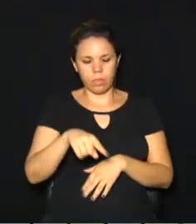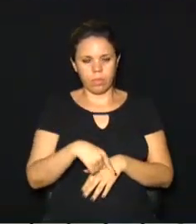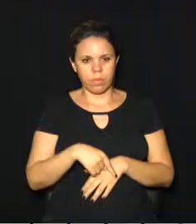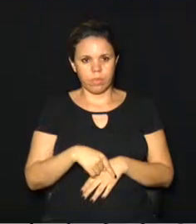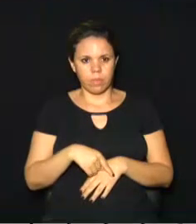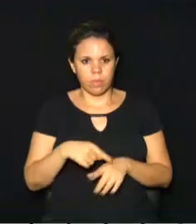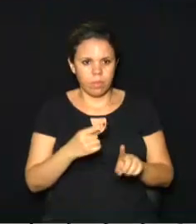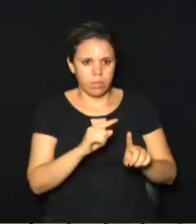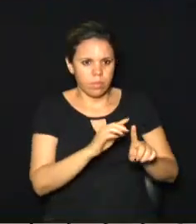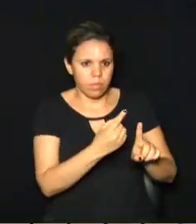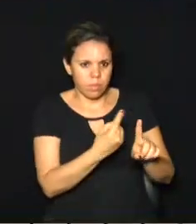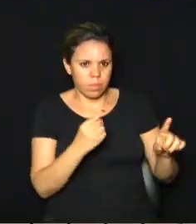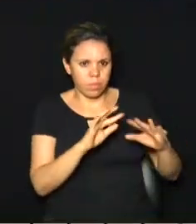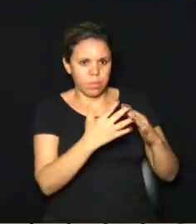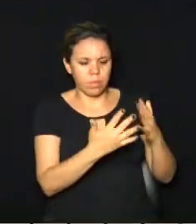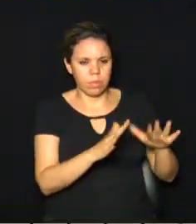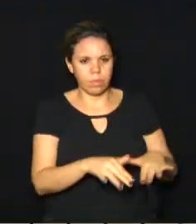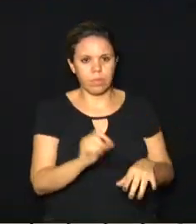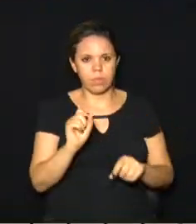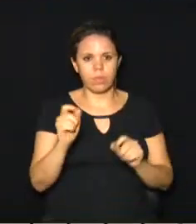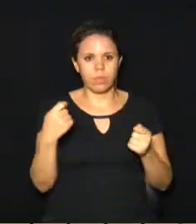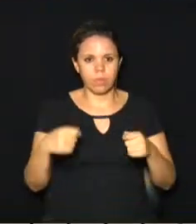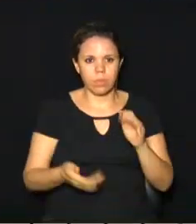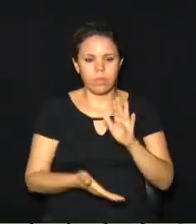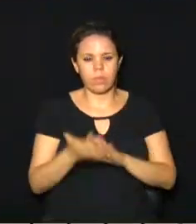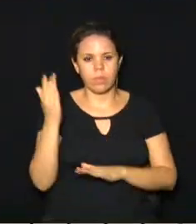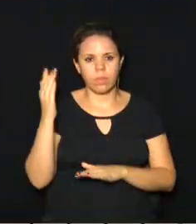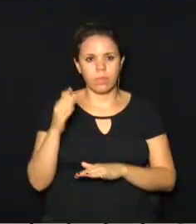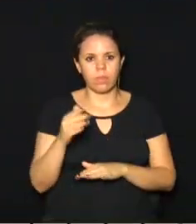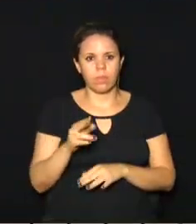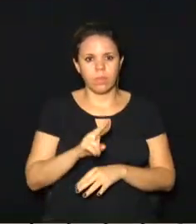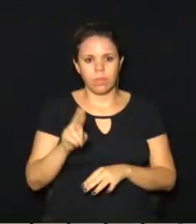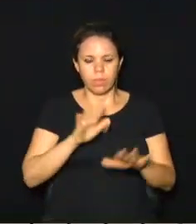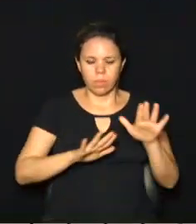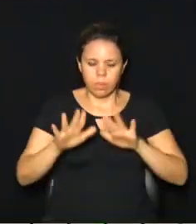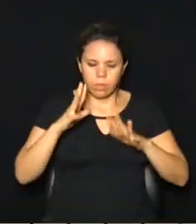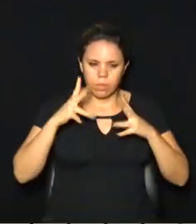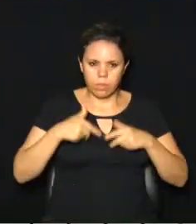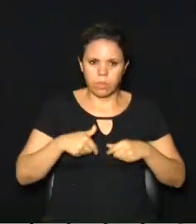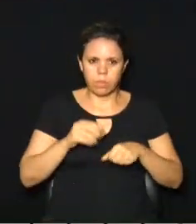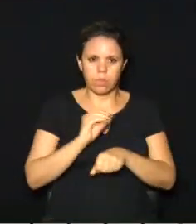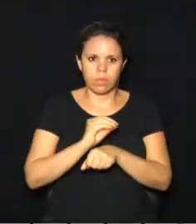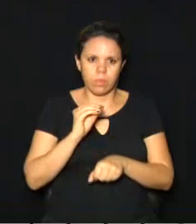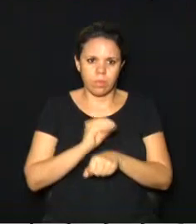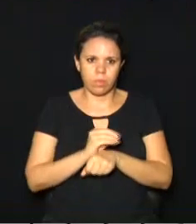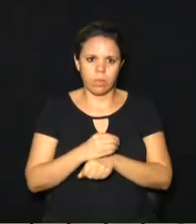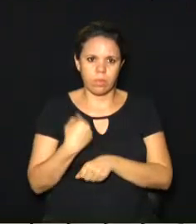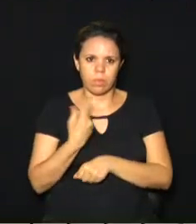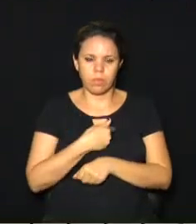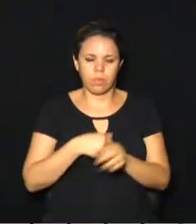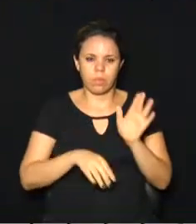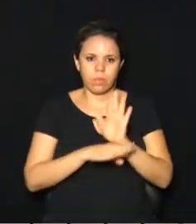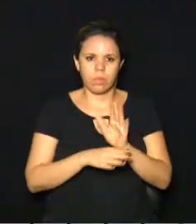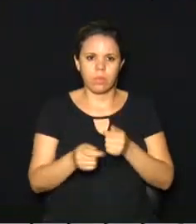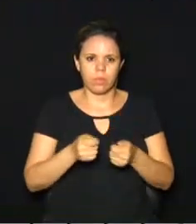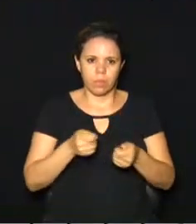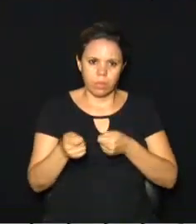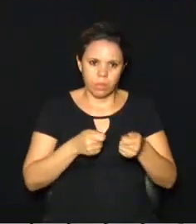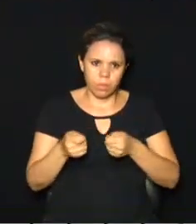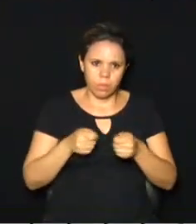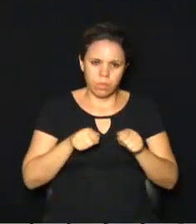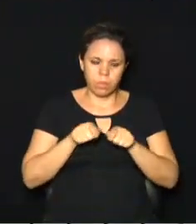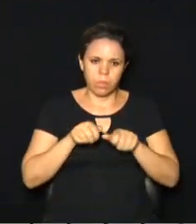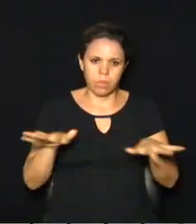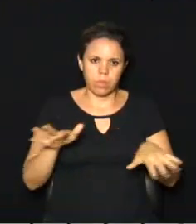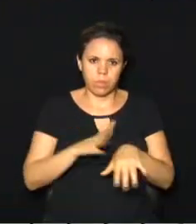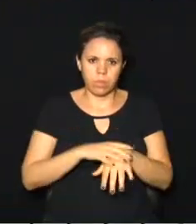realizando isolamento social. Quem, por acaso, precisar sair, tome todas as medidas aí de proteção para a gente ajudar a conter os